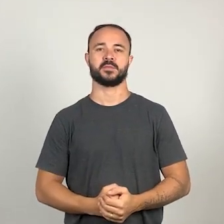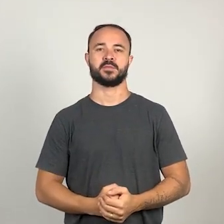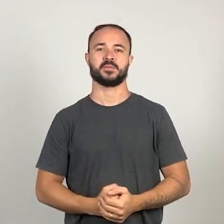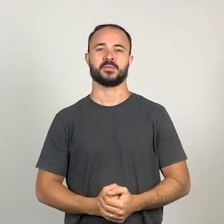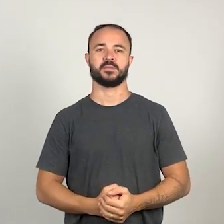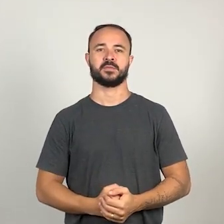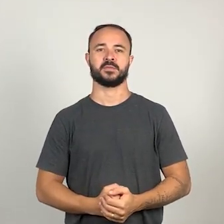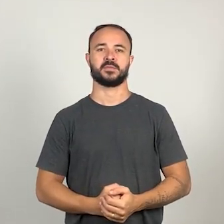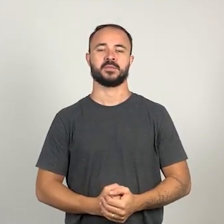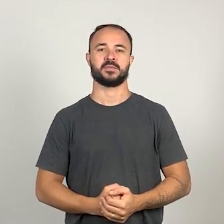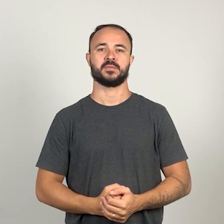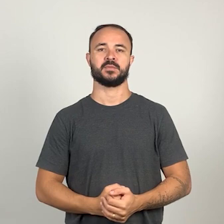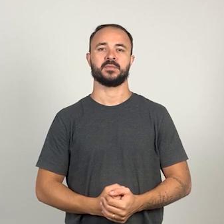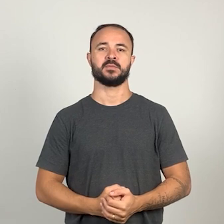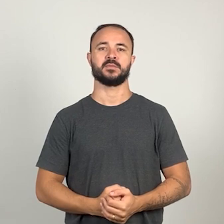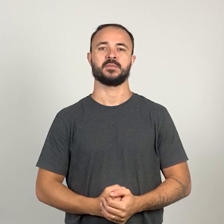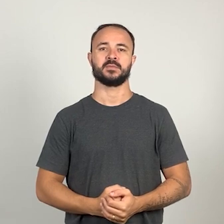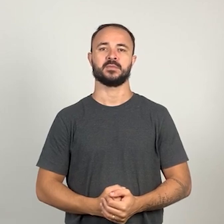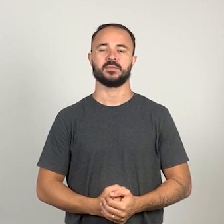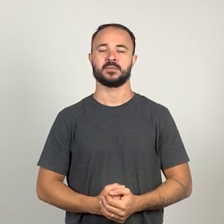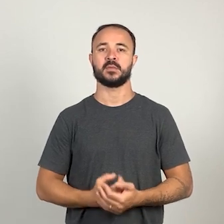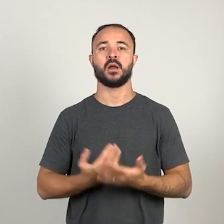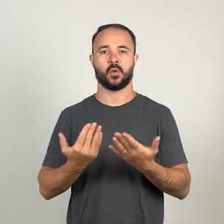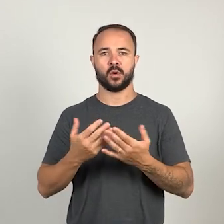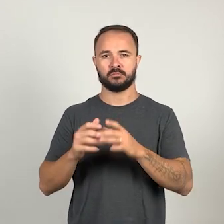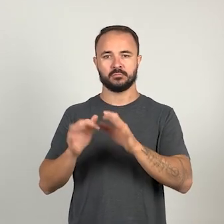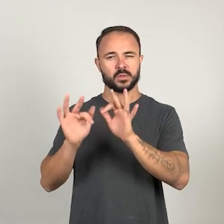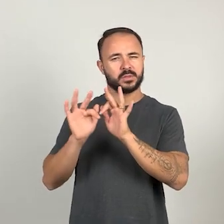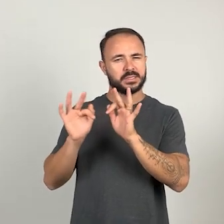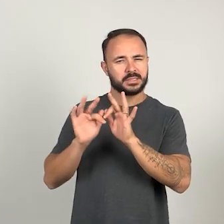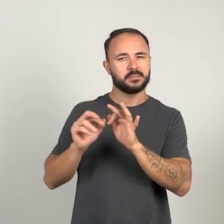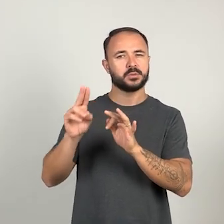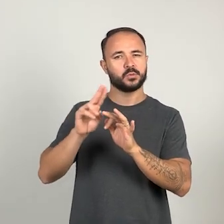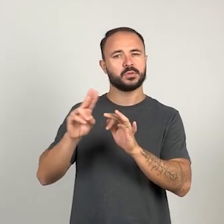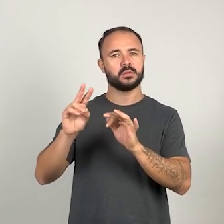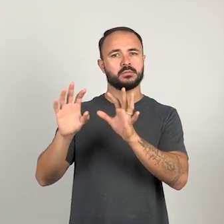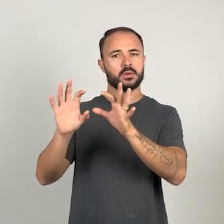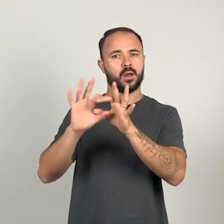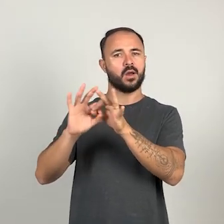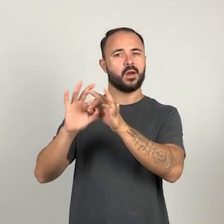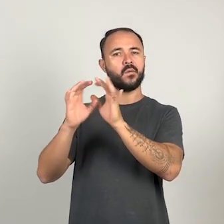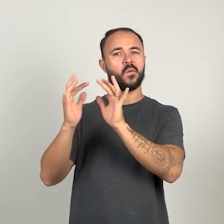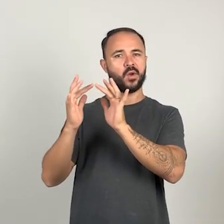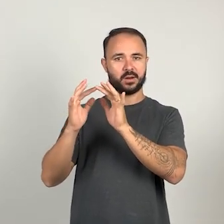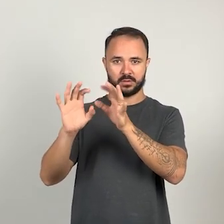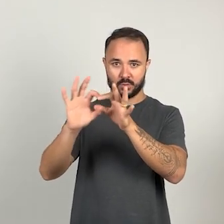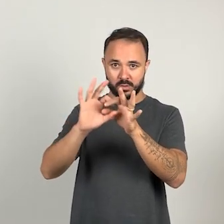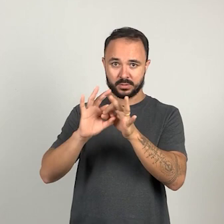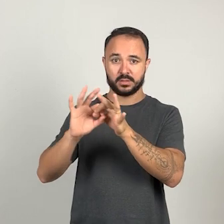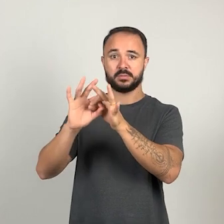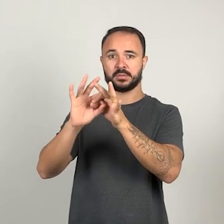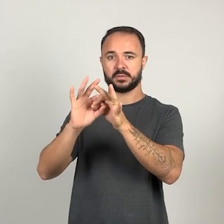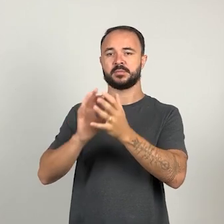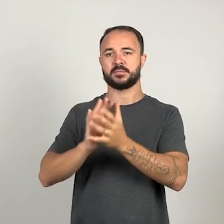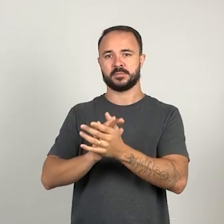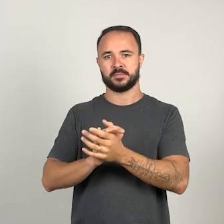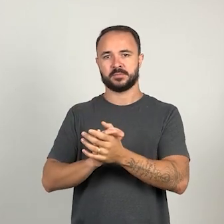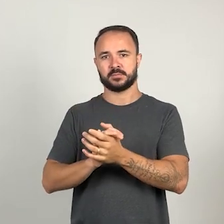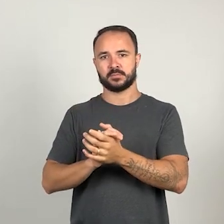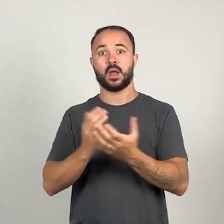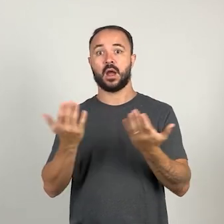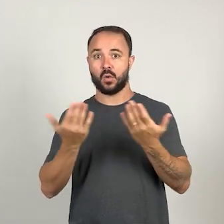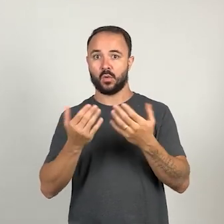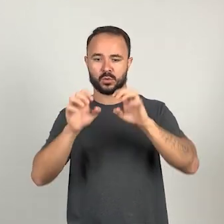Os pinos simples também vão ser muito úteis, uma vez que agora vamos fazer a estrutura central.